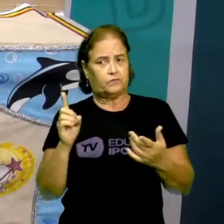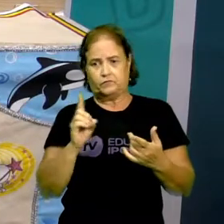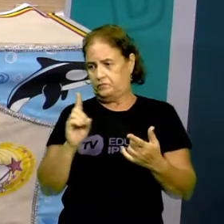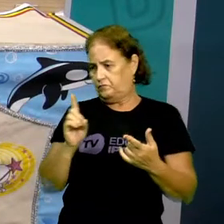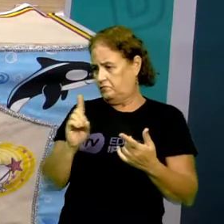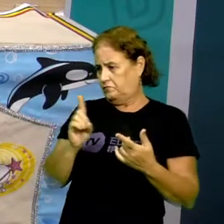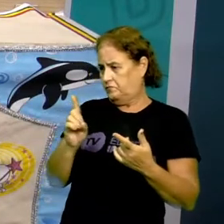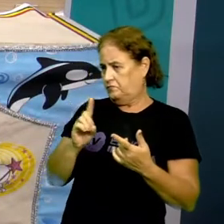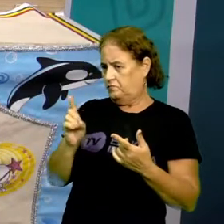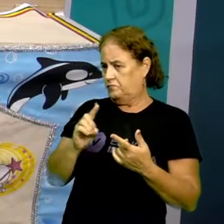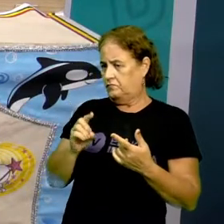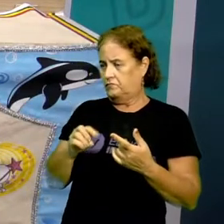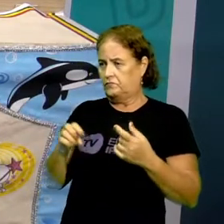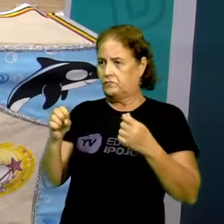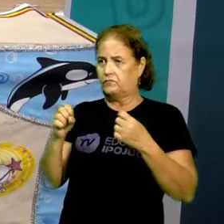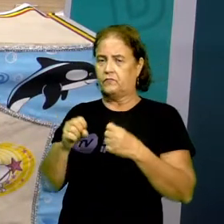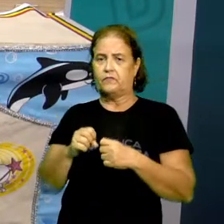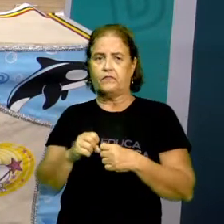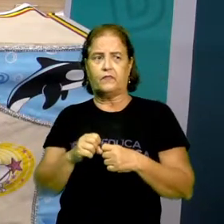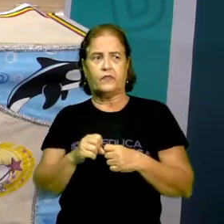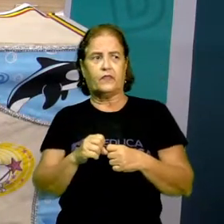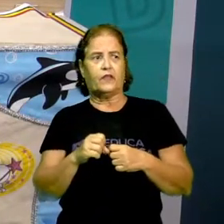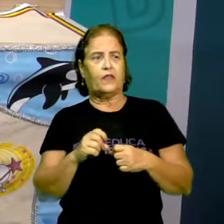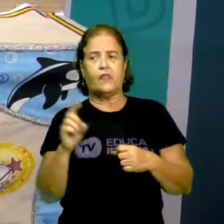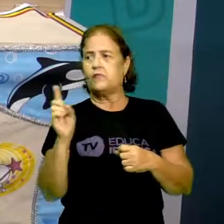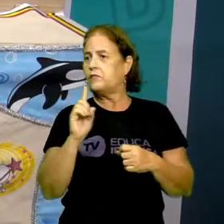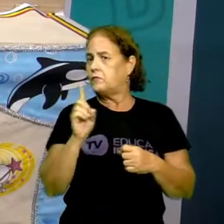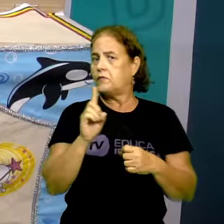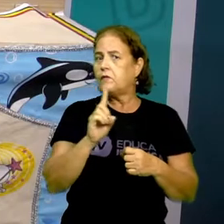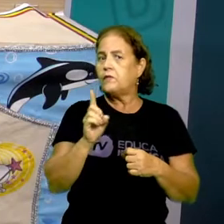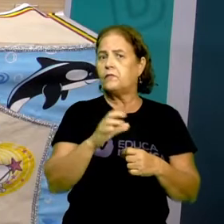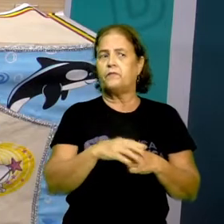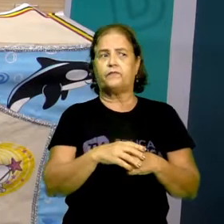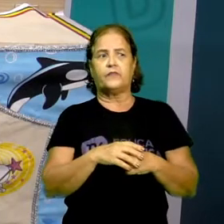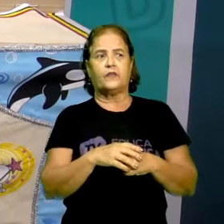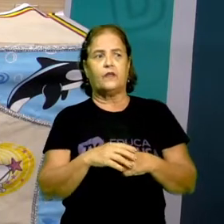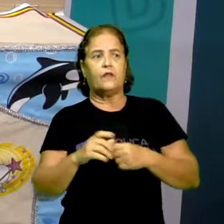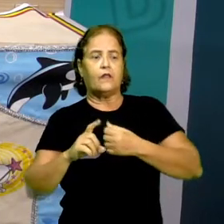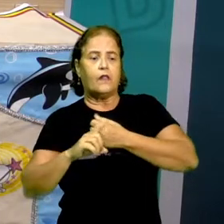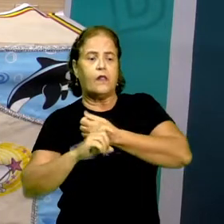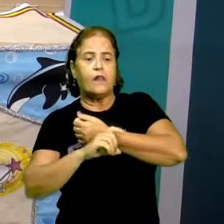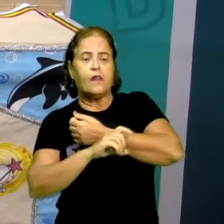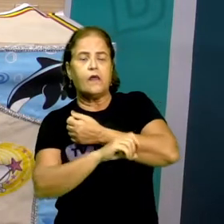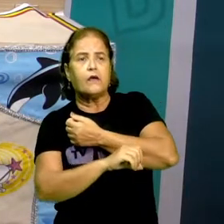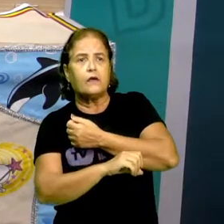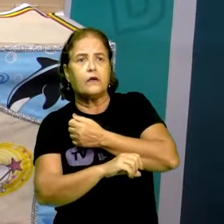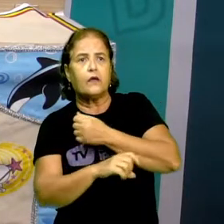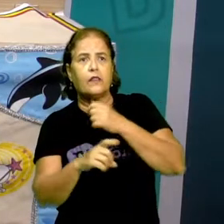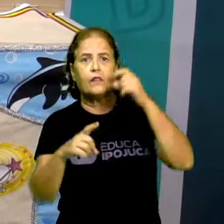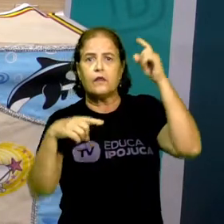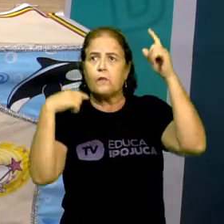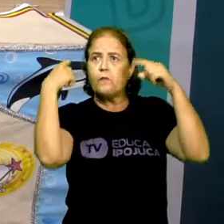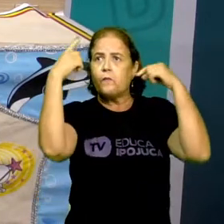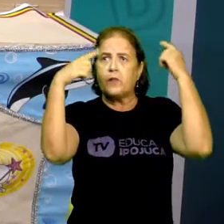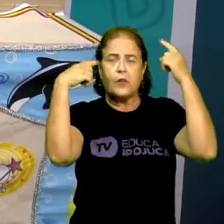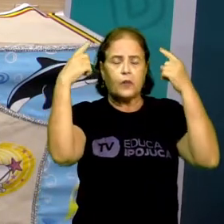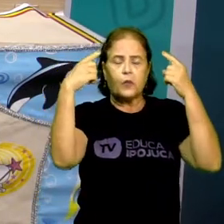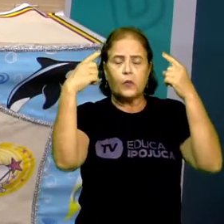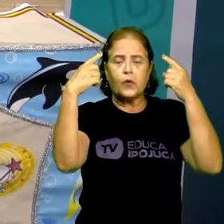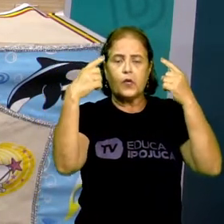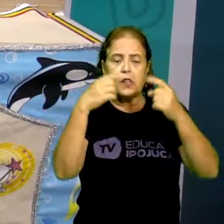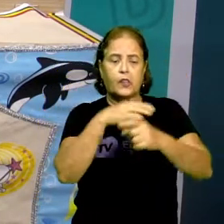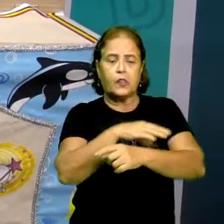Não. Ele canta assim. Nada disso. Ó, largata maluca. De pelo